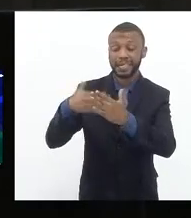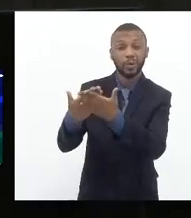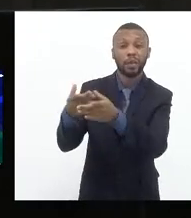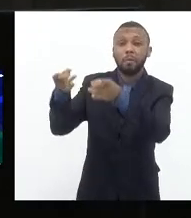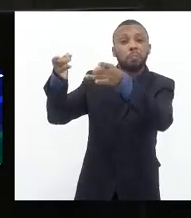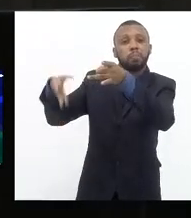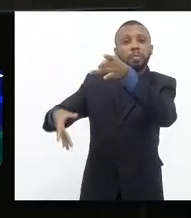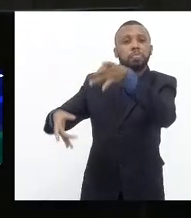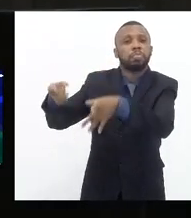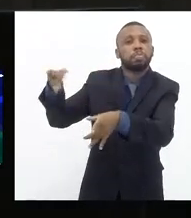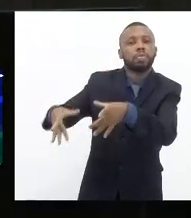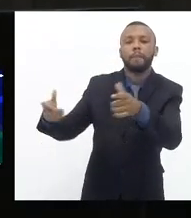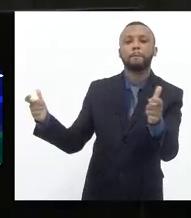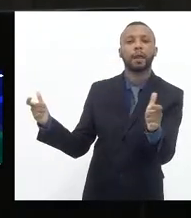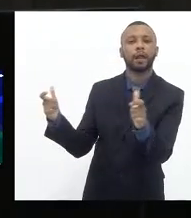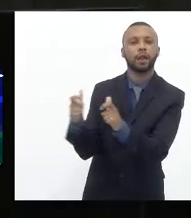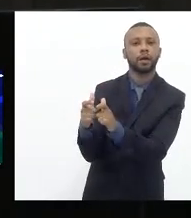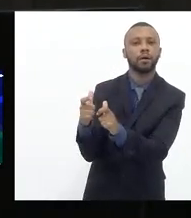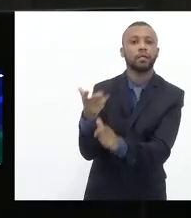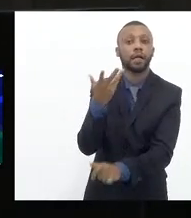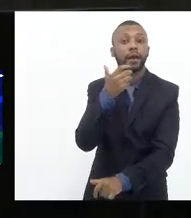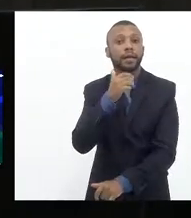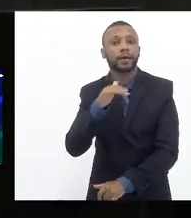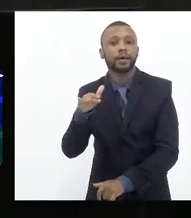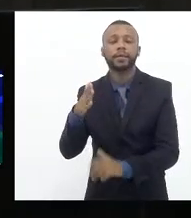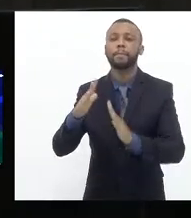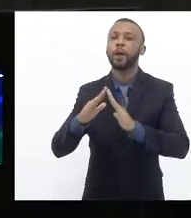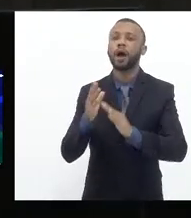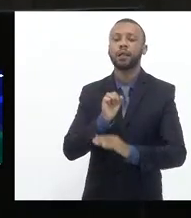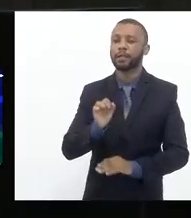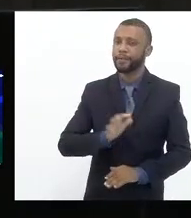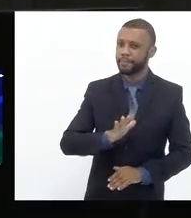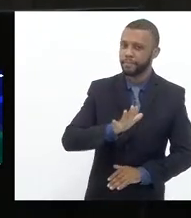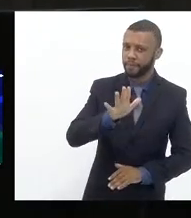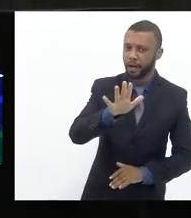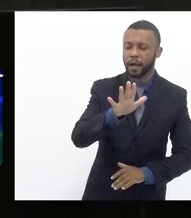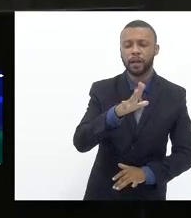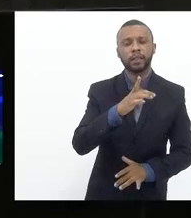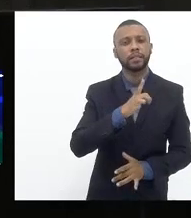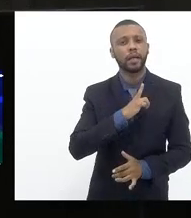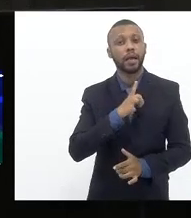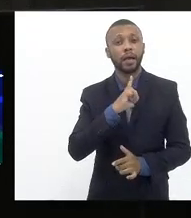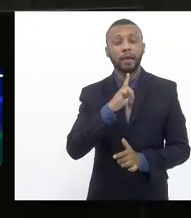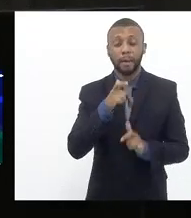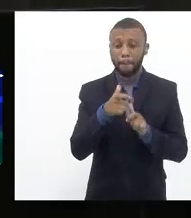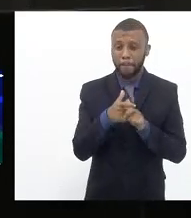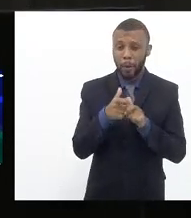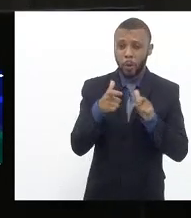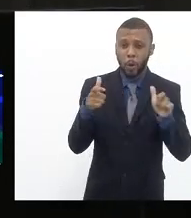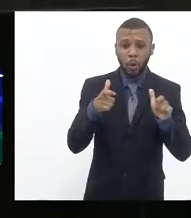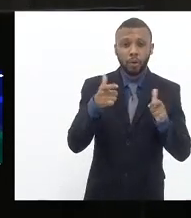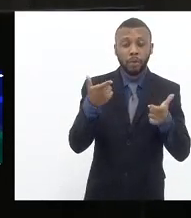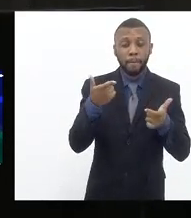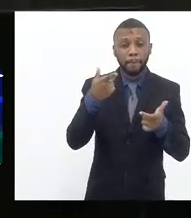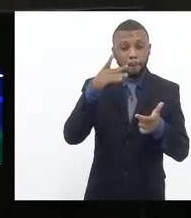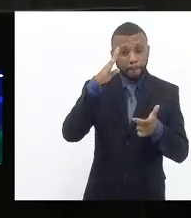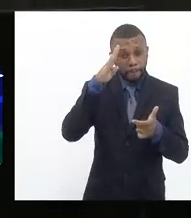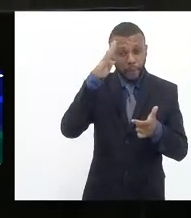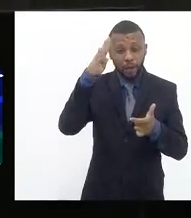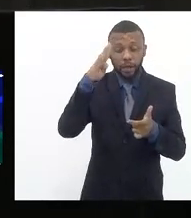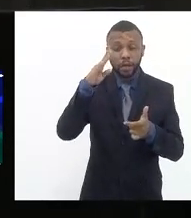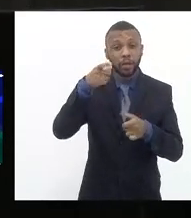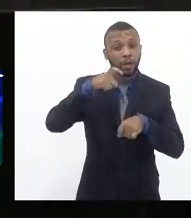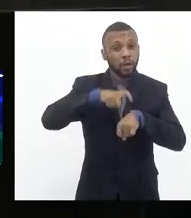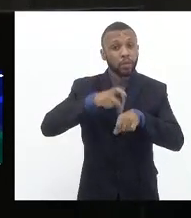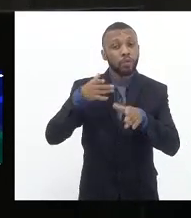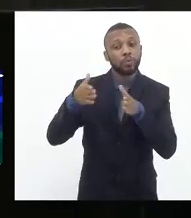também de crianças que moram nas favelas, fato que se intensifica na adolescência, pois